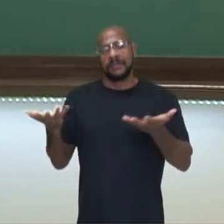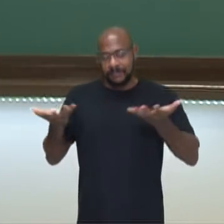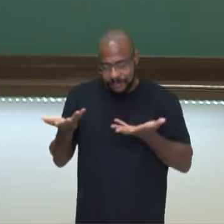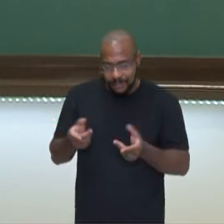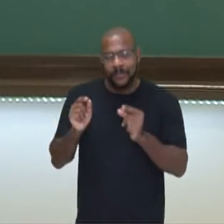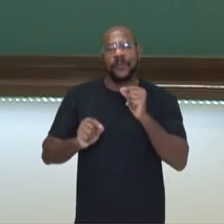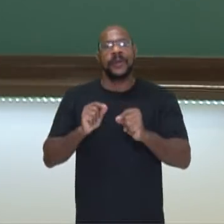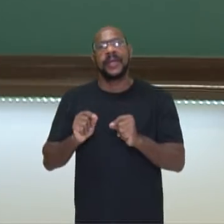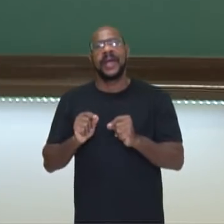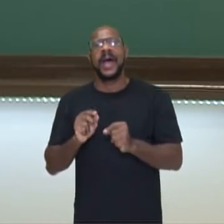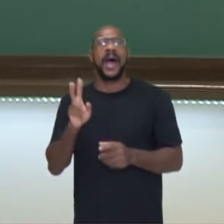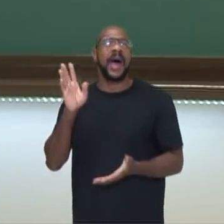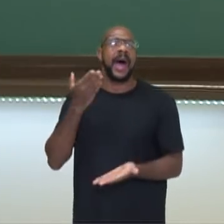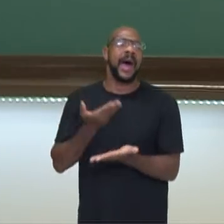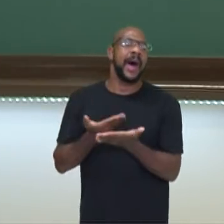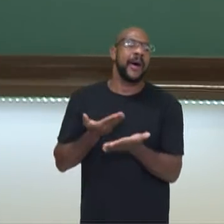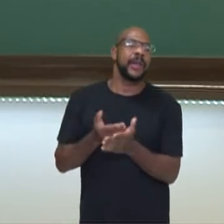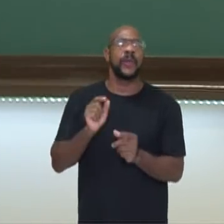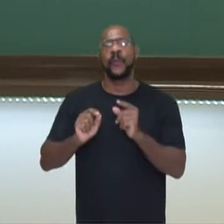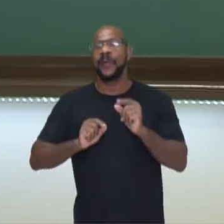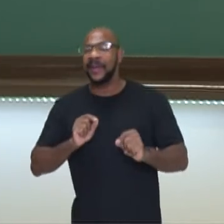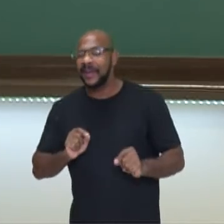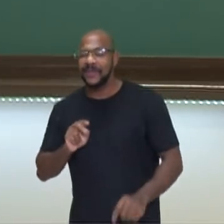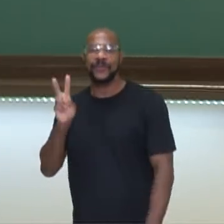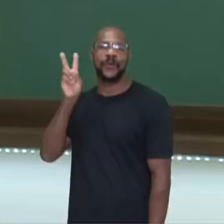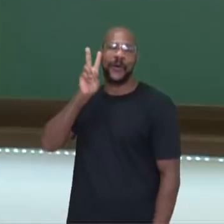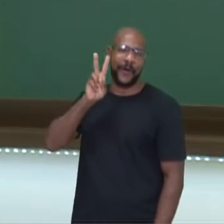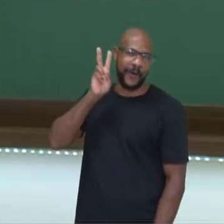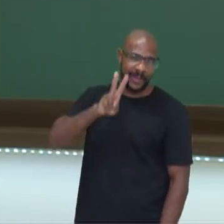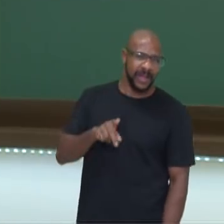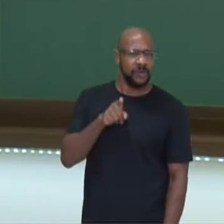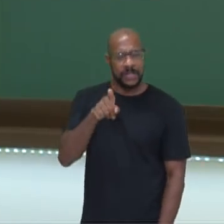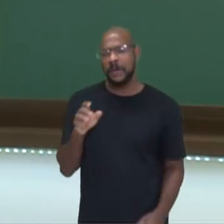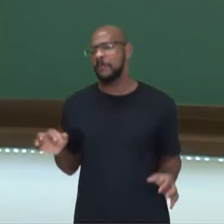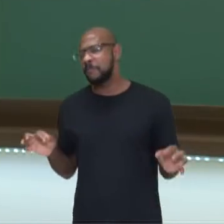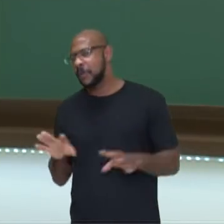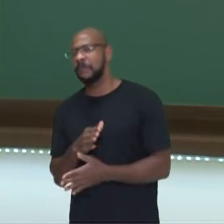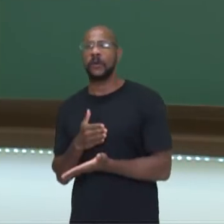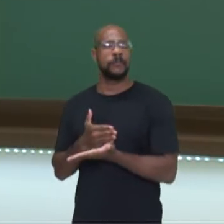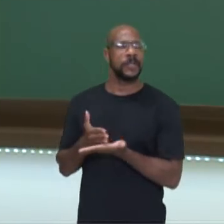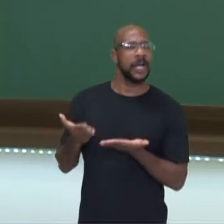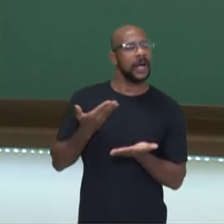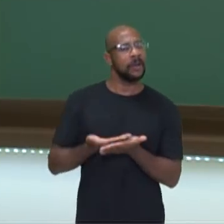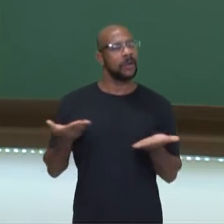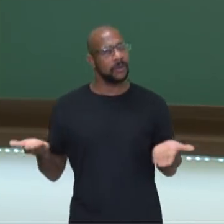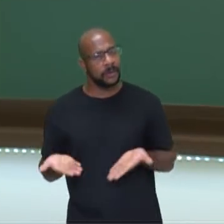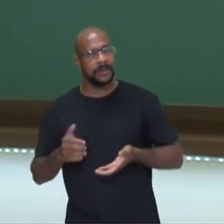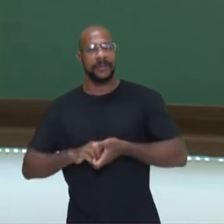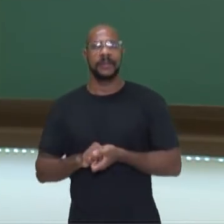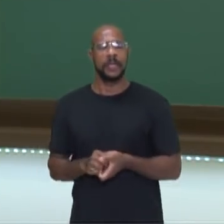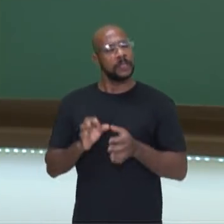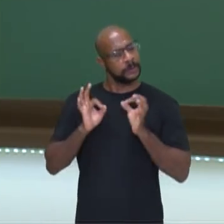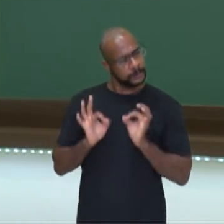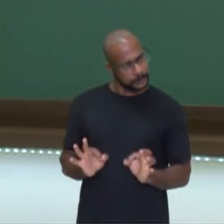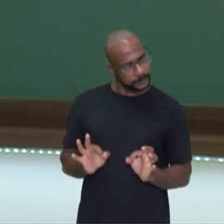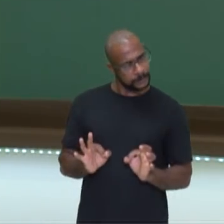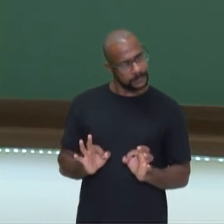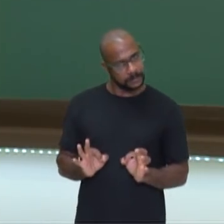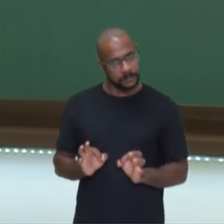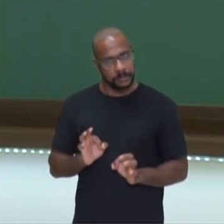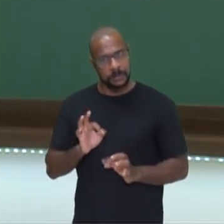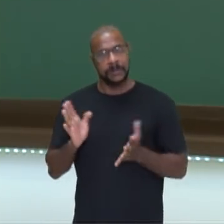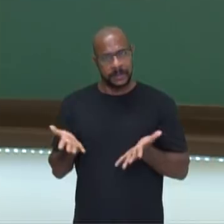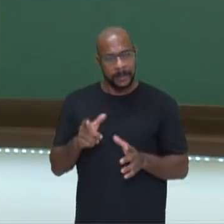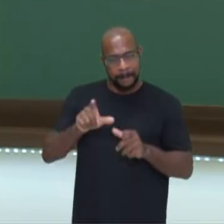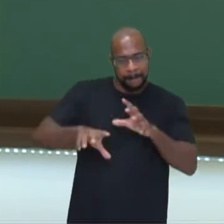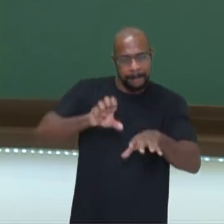tem, a aula de História. Você, pronto para começarmos nossa aula? Tudo certo? Separou seu